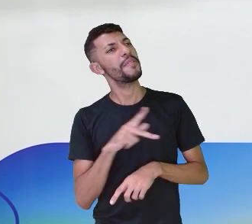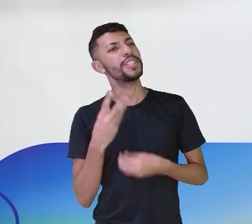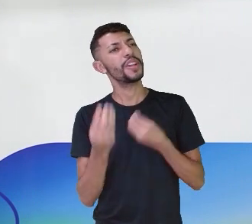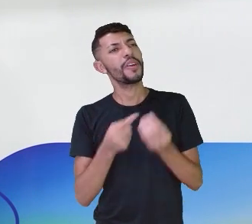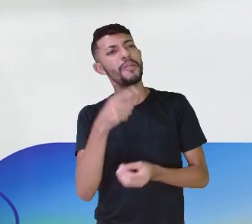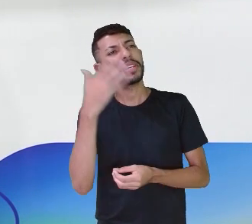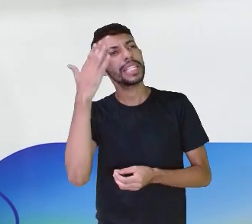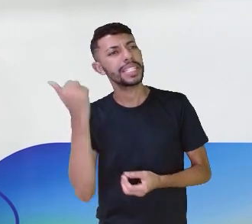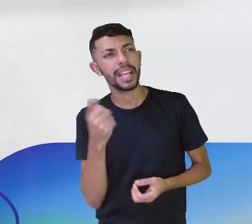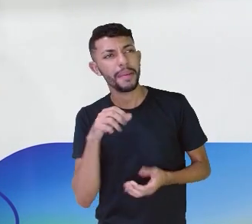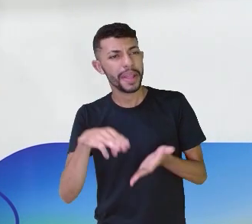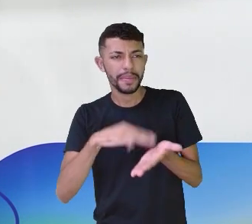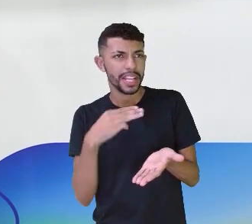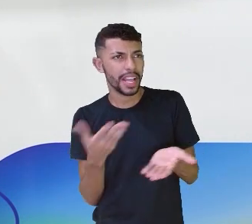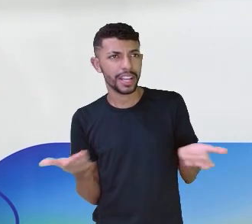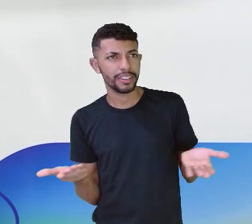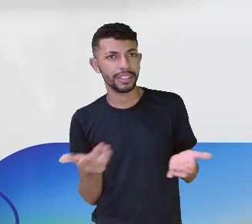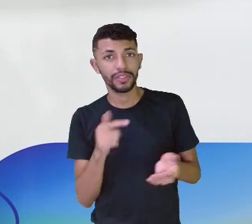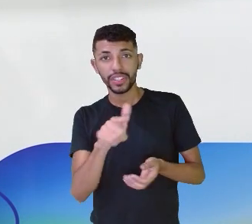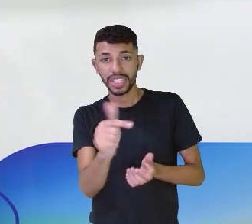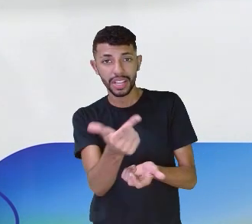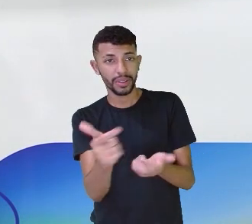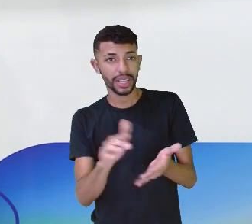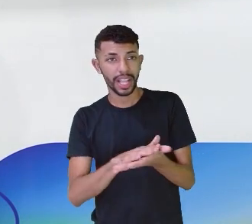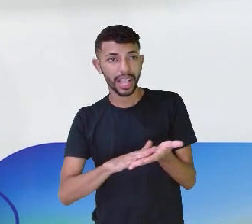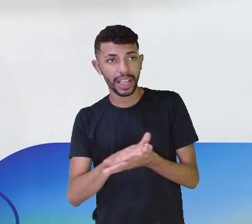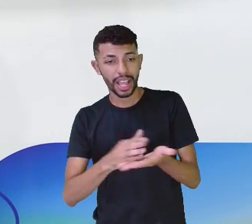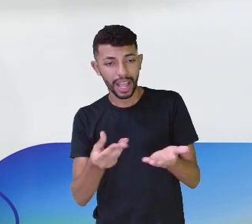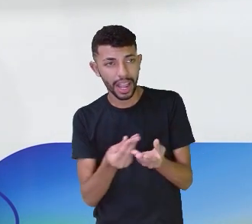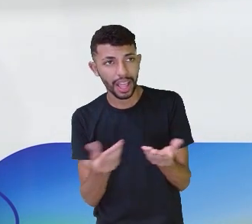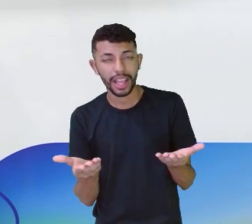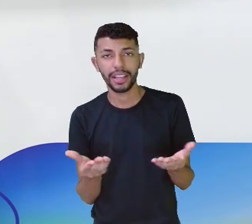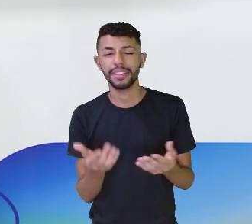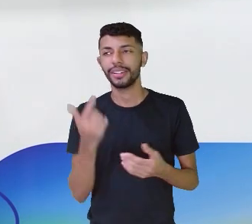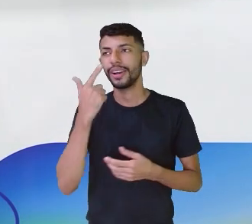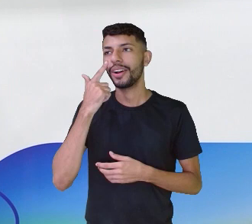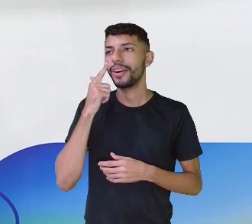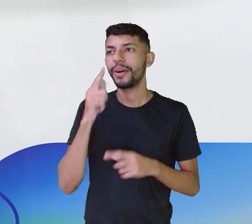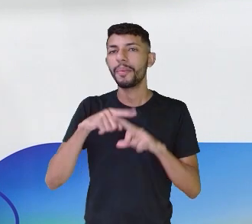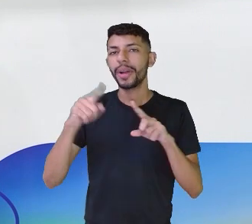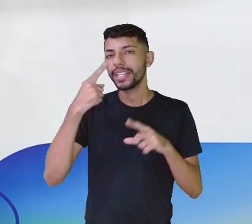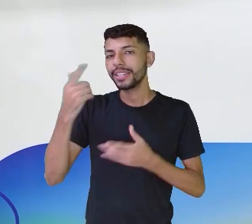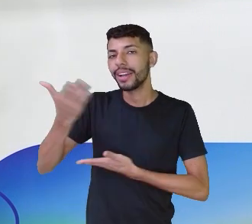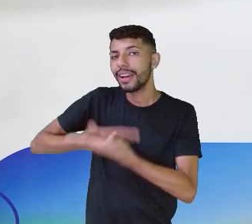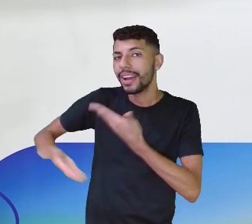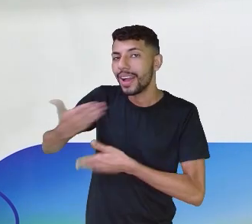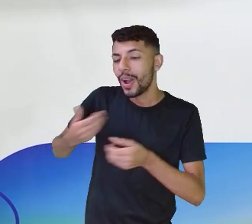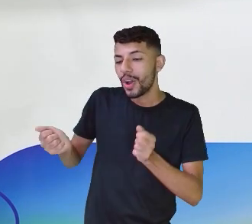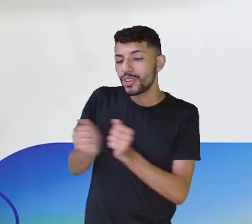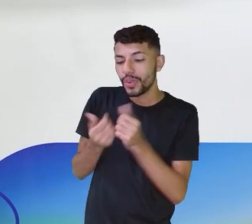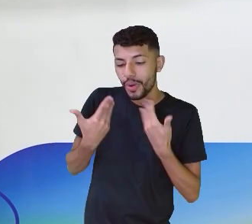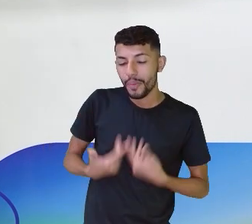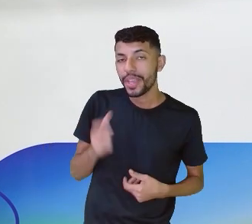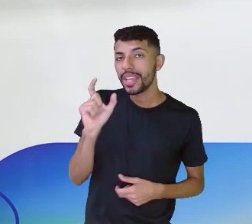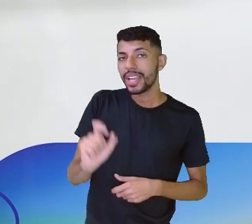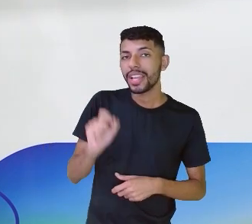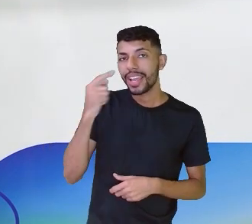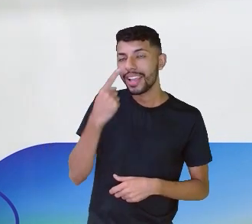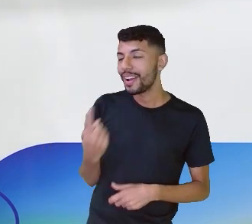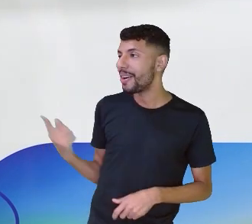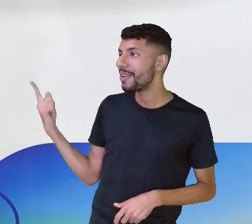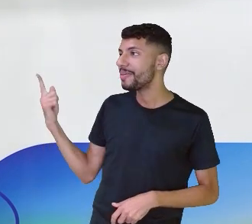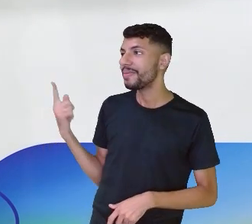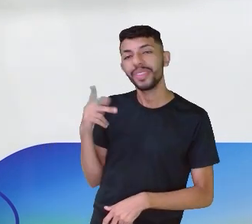que chegou a mensagem? A senhora está sem nada aí na mão. Oxe, e na interação, quem é que vai ficar comigo?